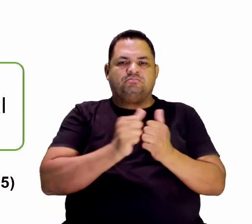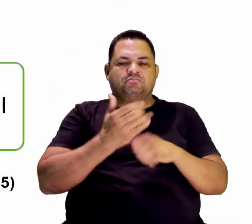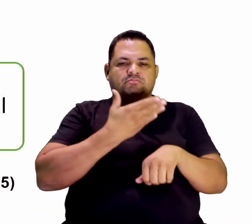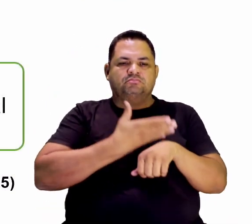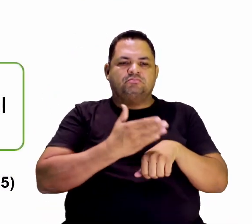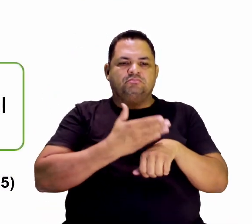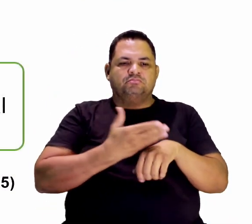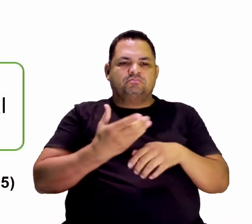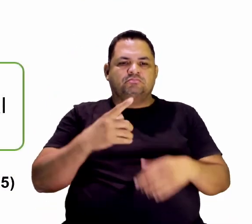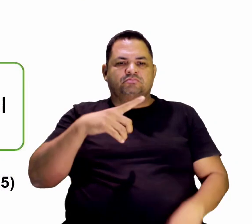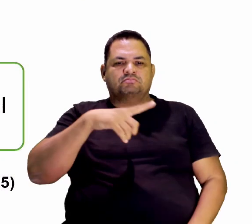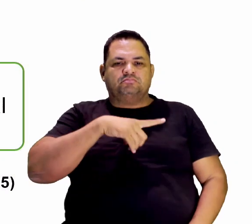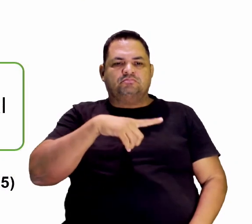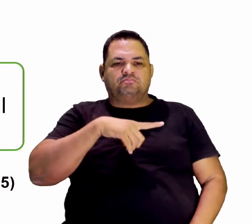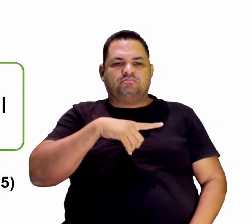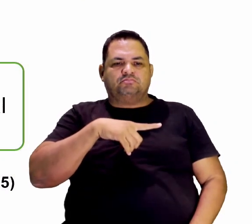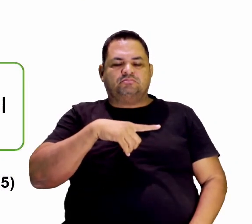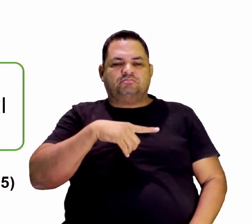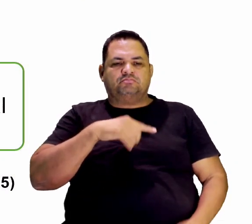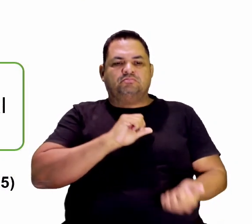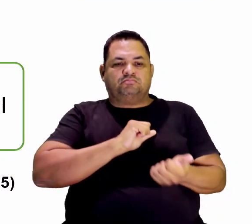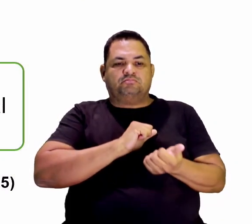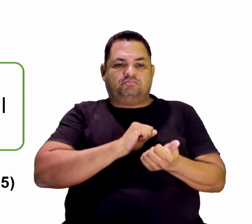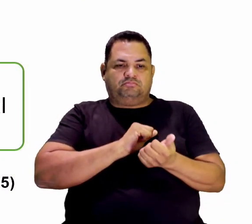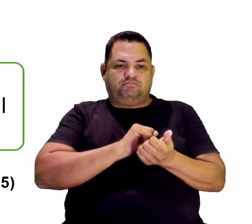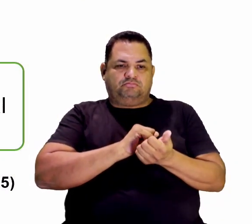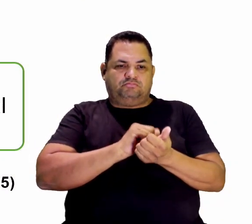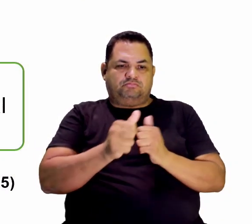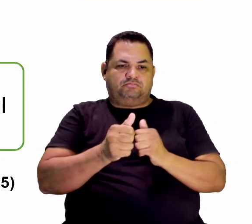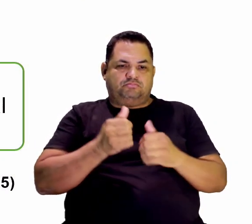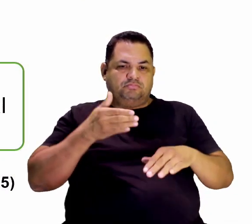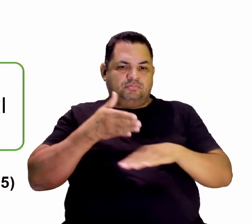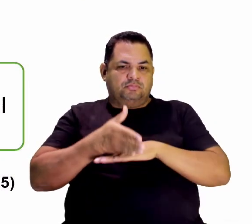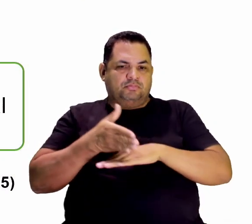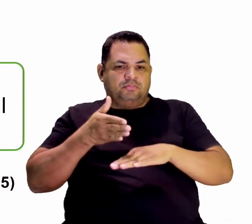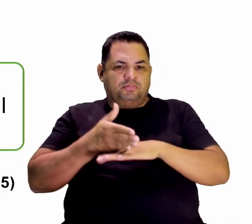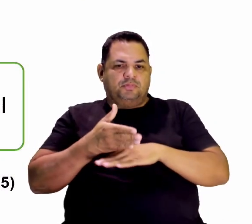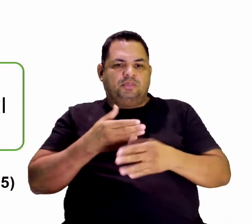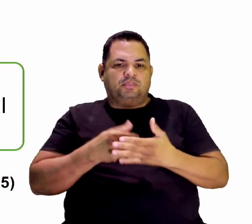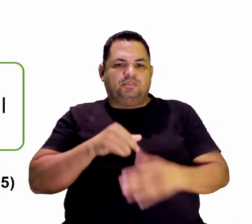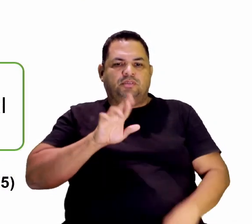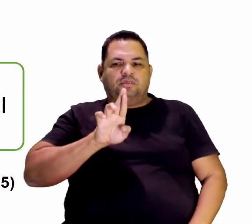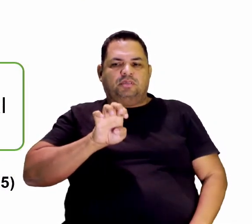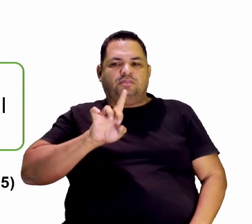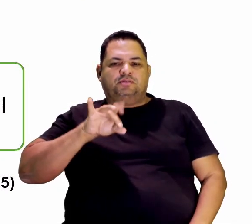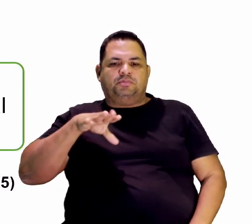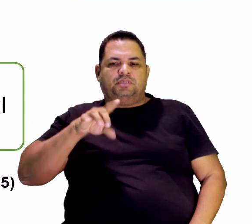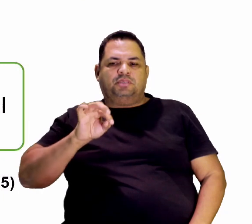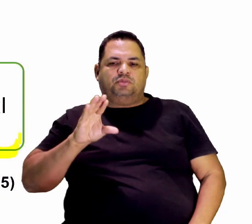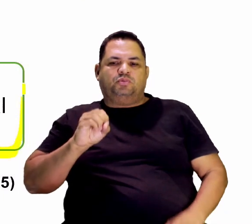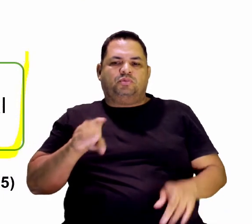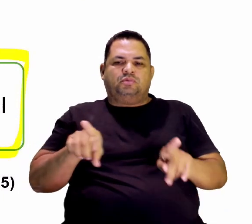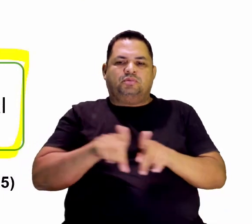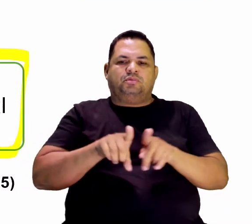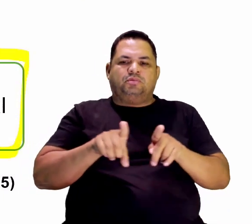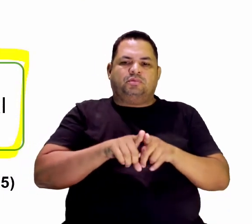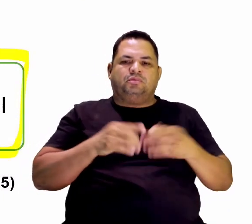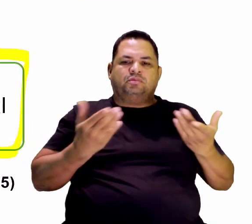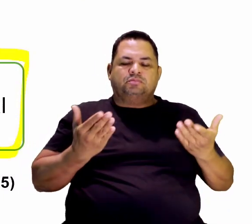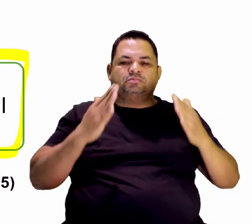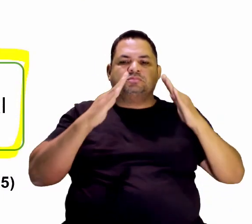aí diversas formas de manifestação esportiva, certo? Diversas. Eu tenho alguns esportes de